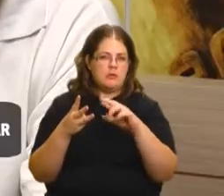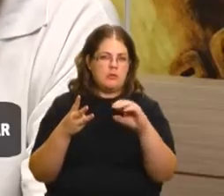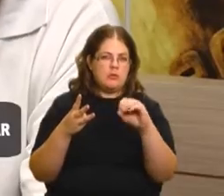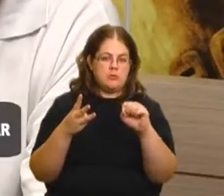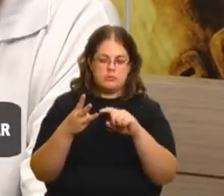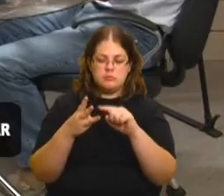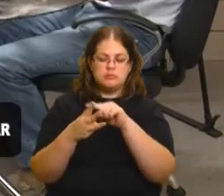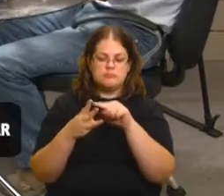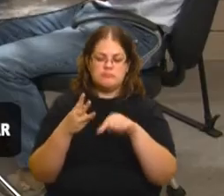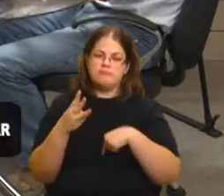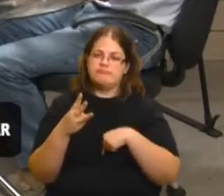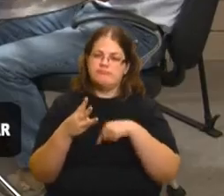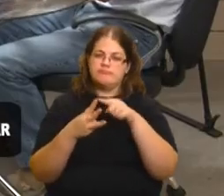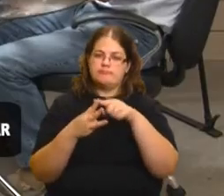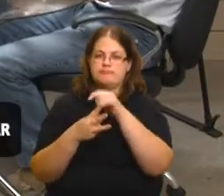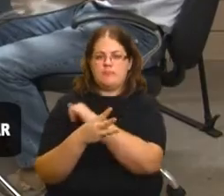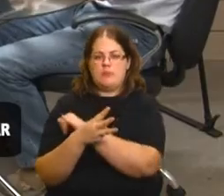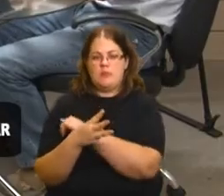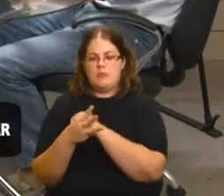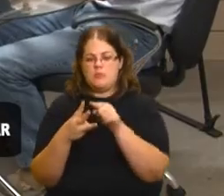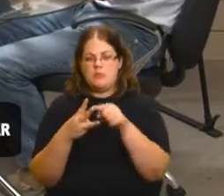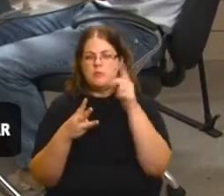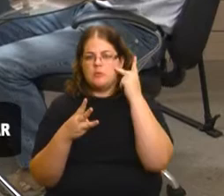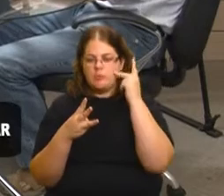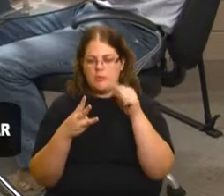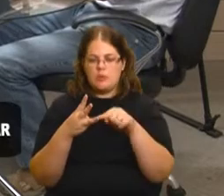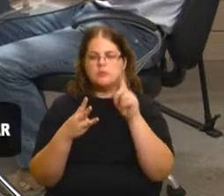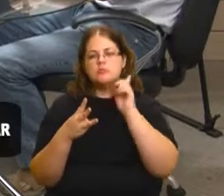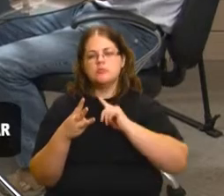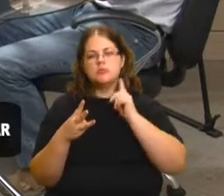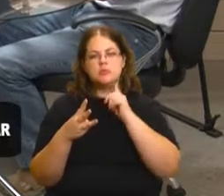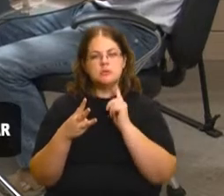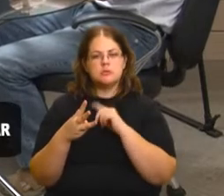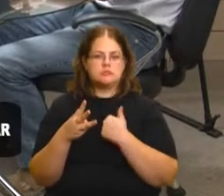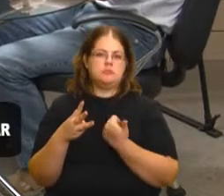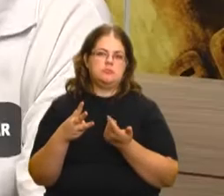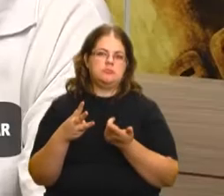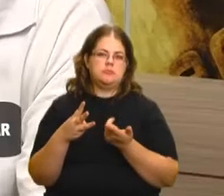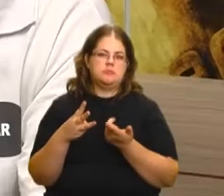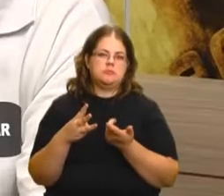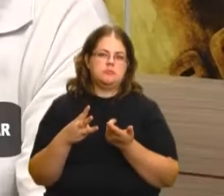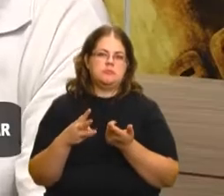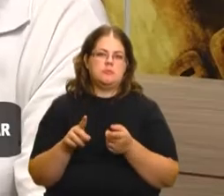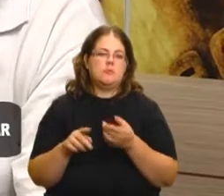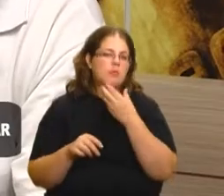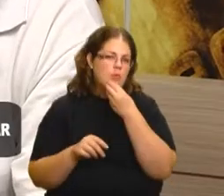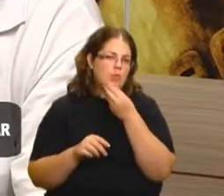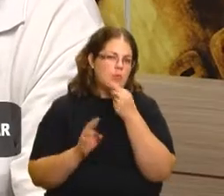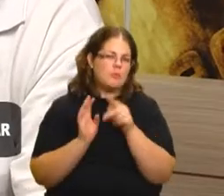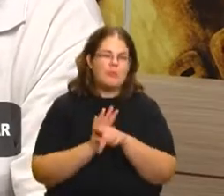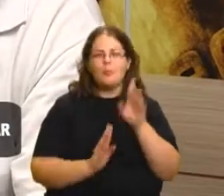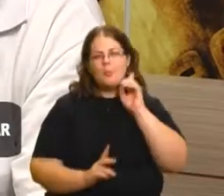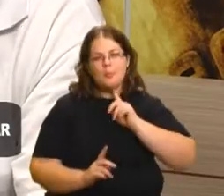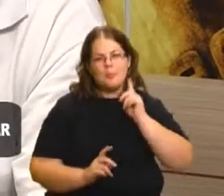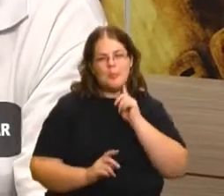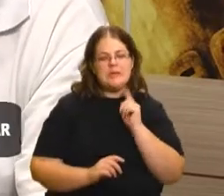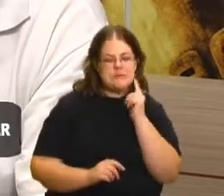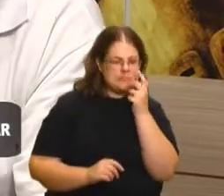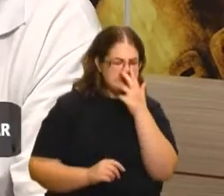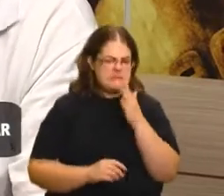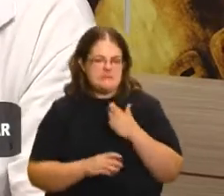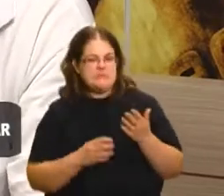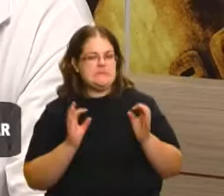depois Governador afastados. do Rio, São Paulo e Minas. Magalhães Pinto foi o único que se manteve. Minas. Até talvez como bom mineiro